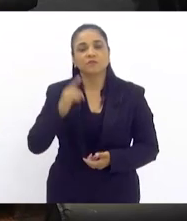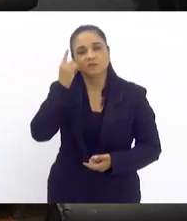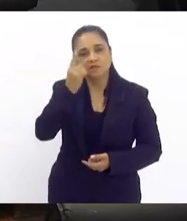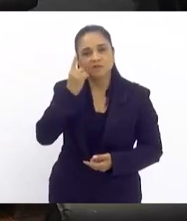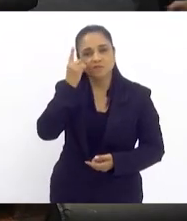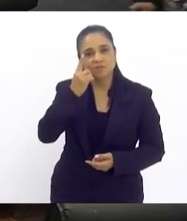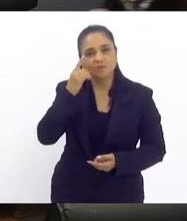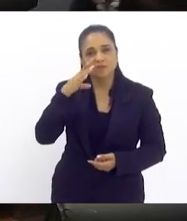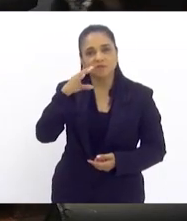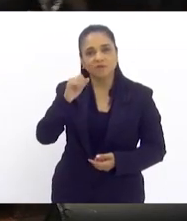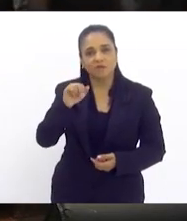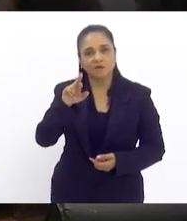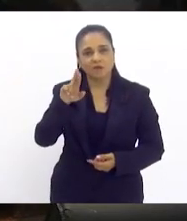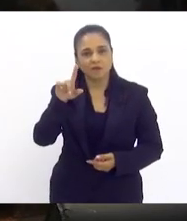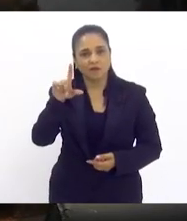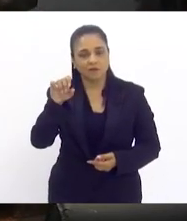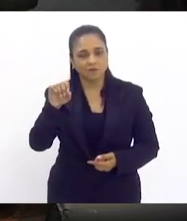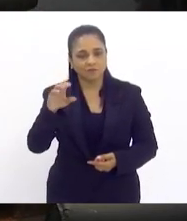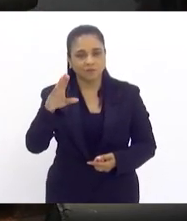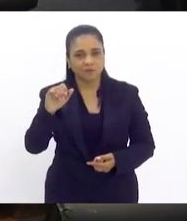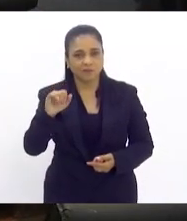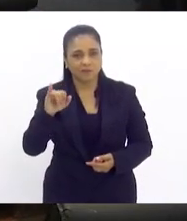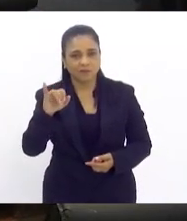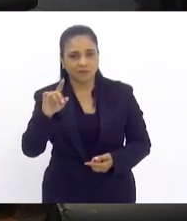deputado Carlos Caiado, não.